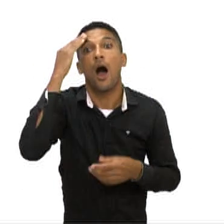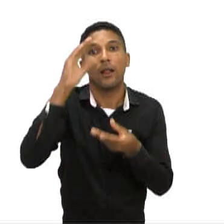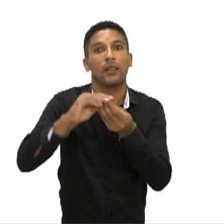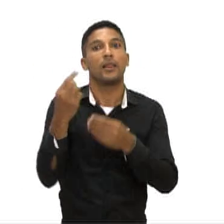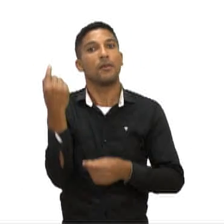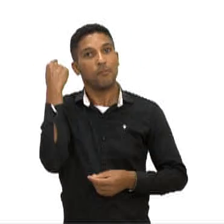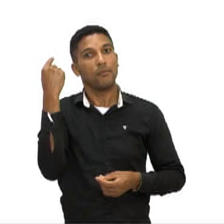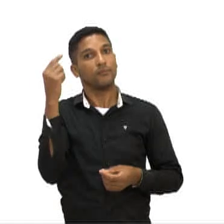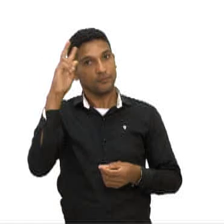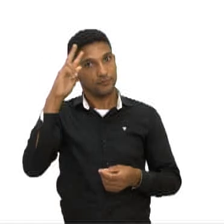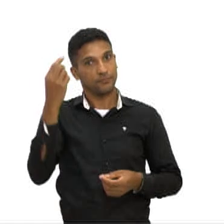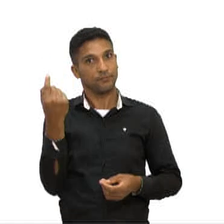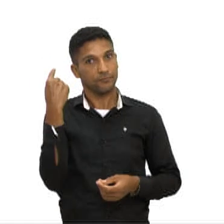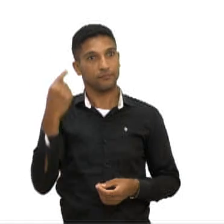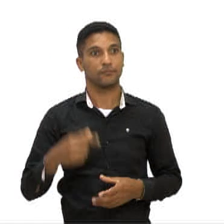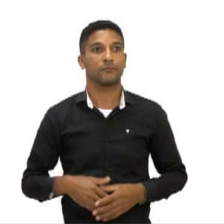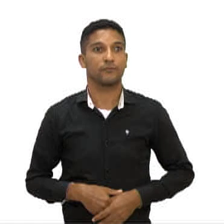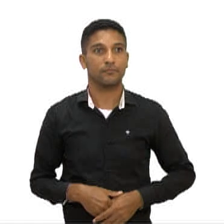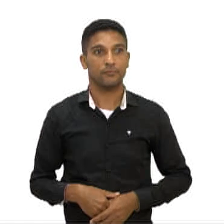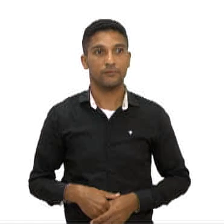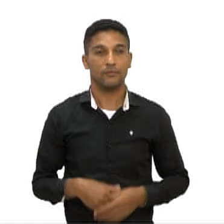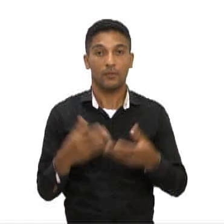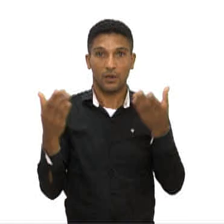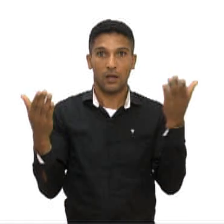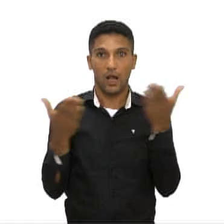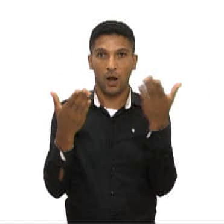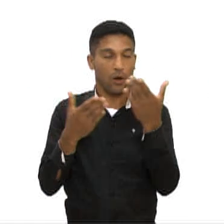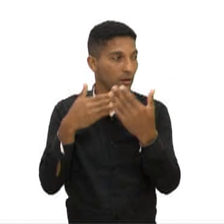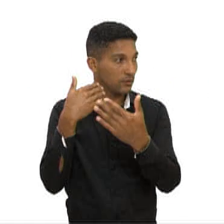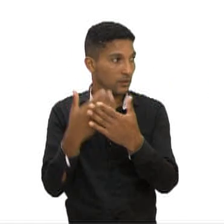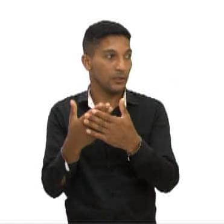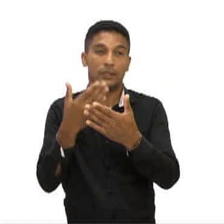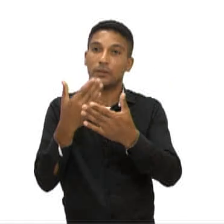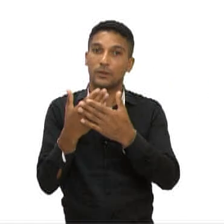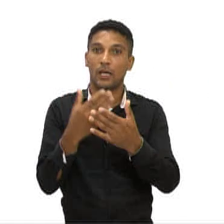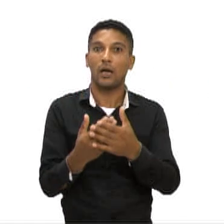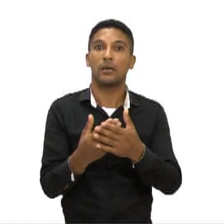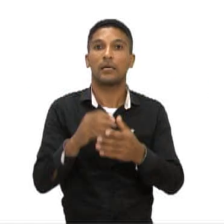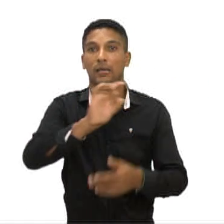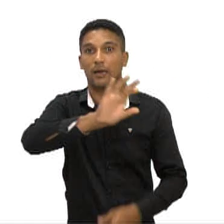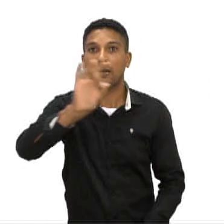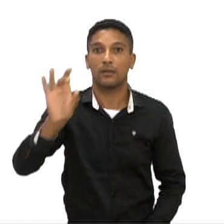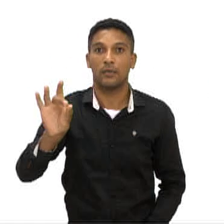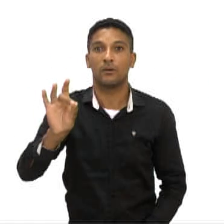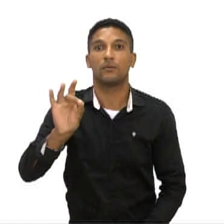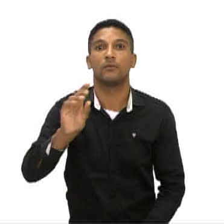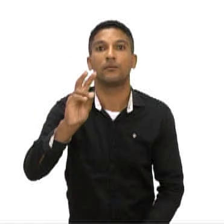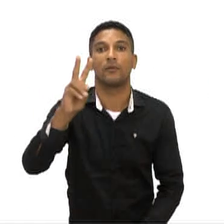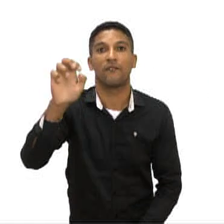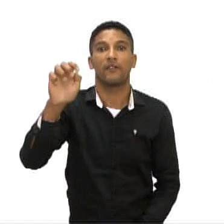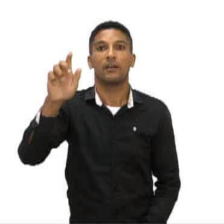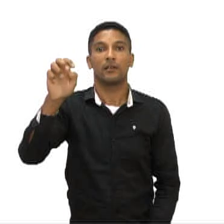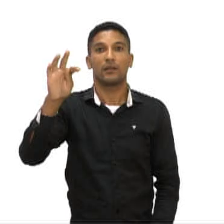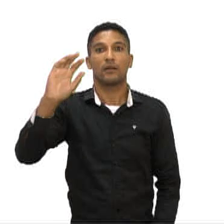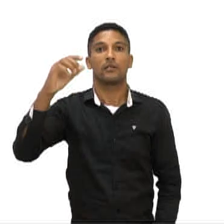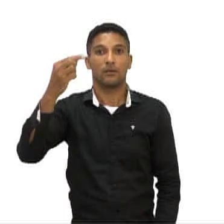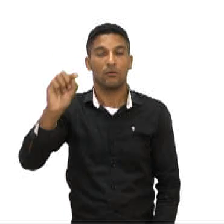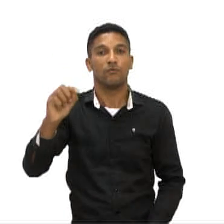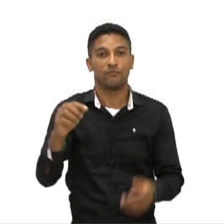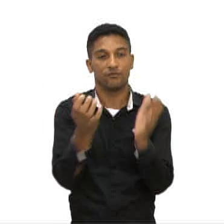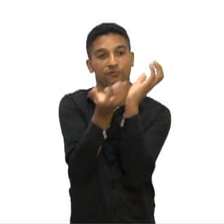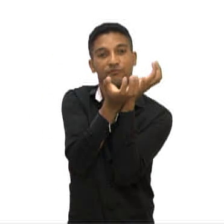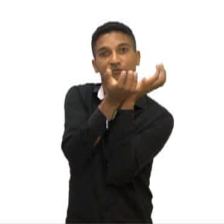Agora, vocês vão ver uma a uma dessa vegetação. A nossa primeira aqui, que é o nosso símbolo, é a mata